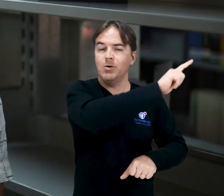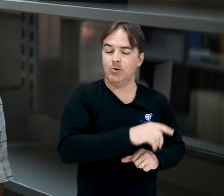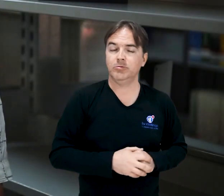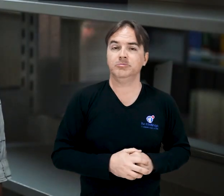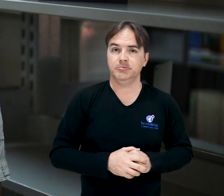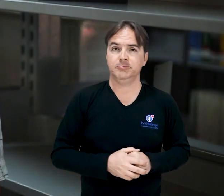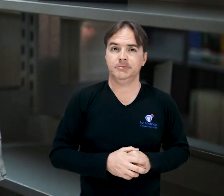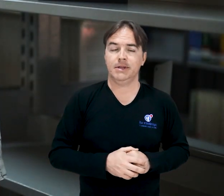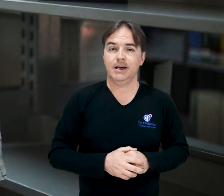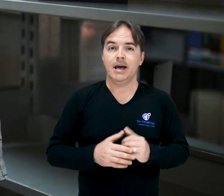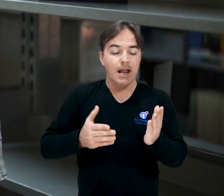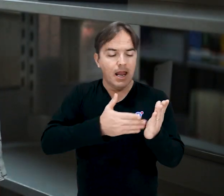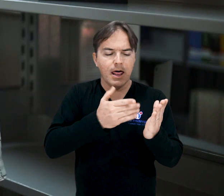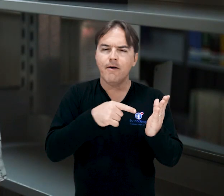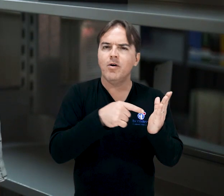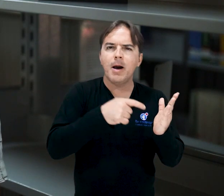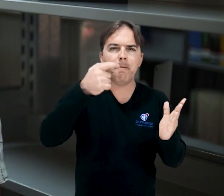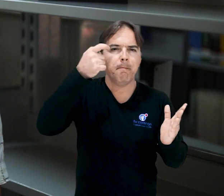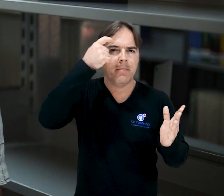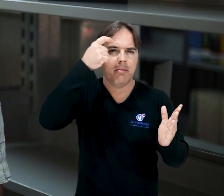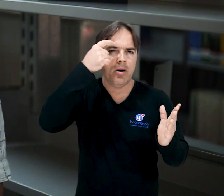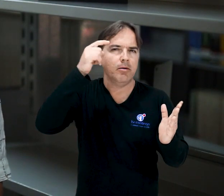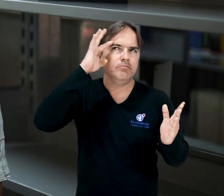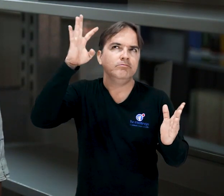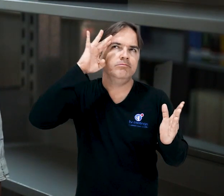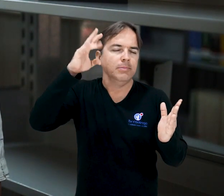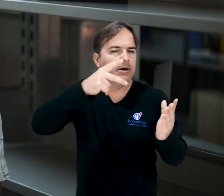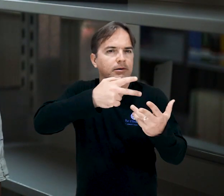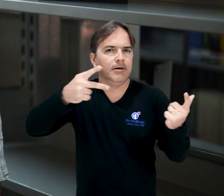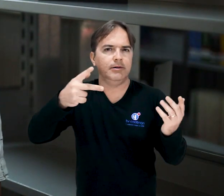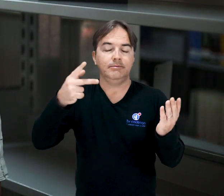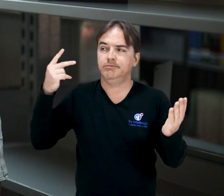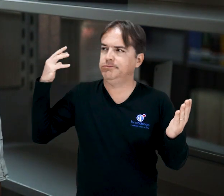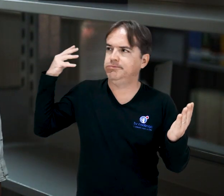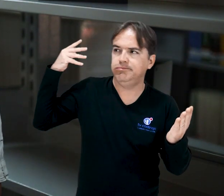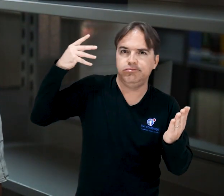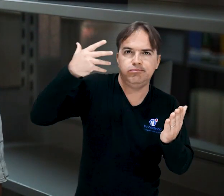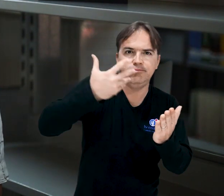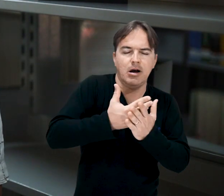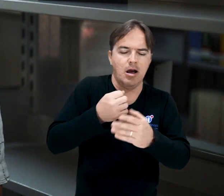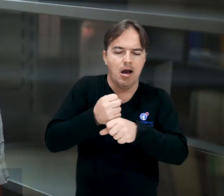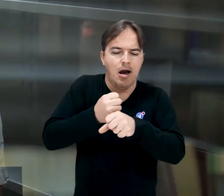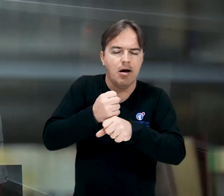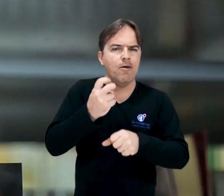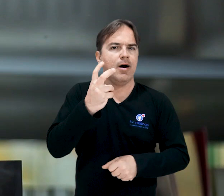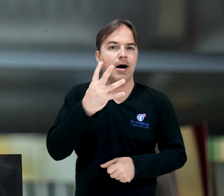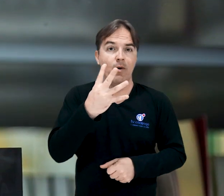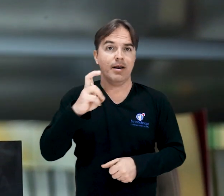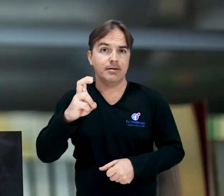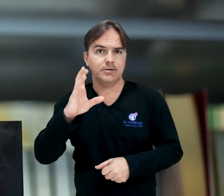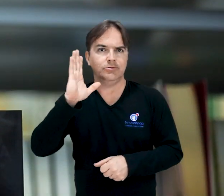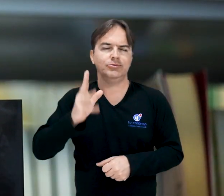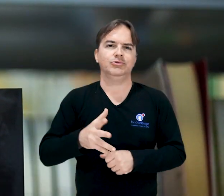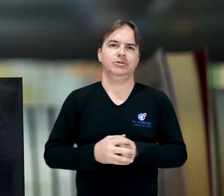na verdade, é a memória dessa escola que, durante 45 anos,